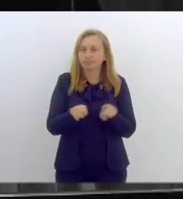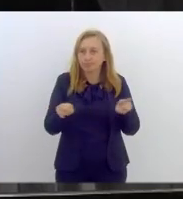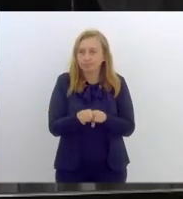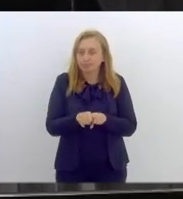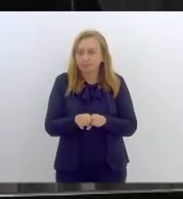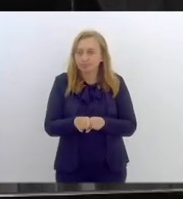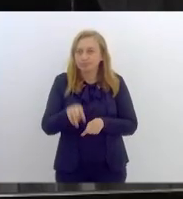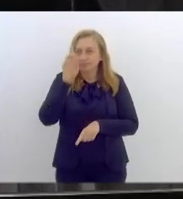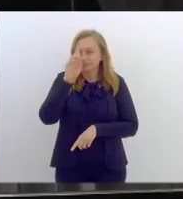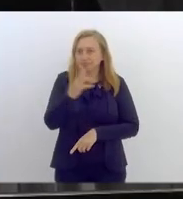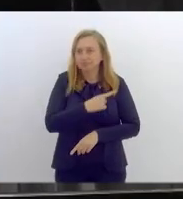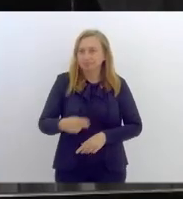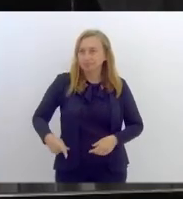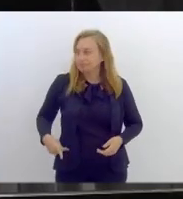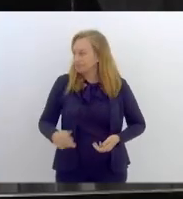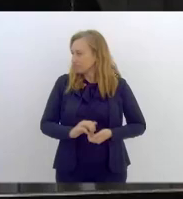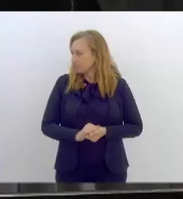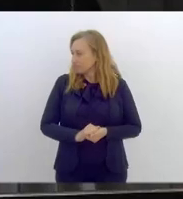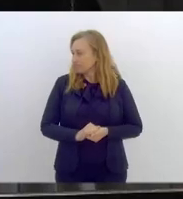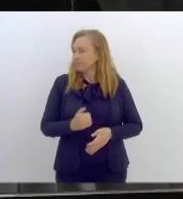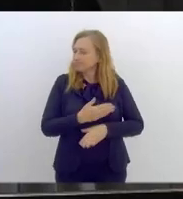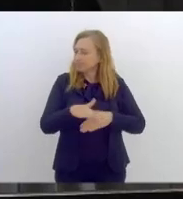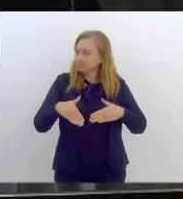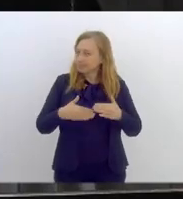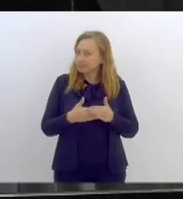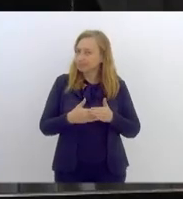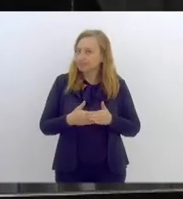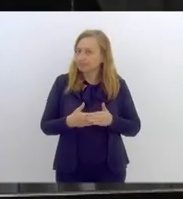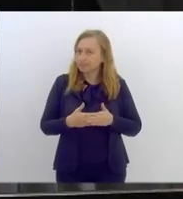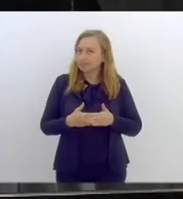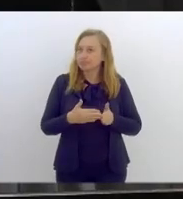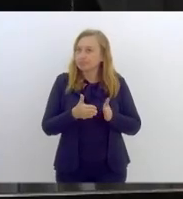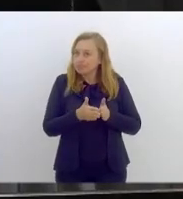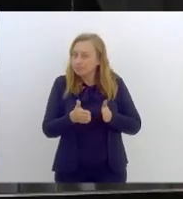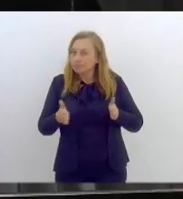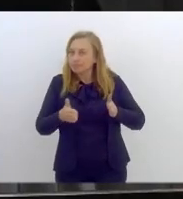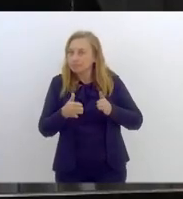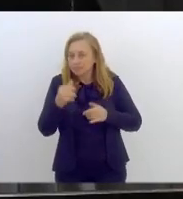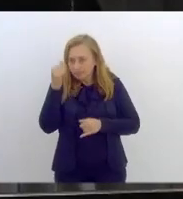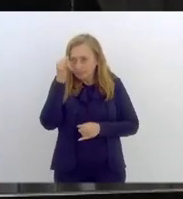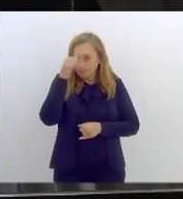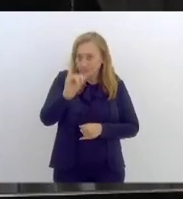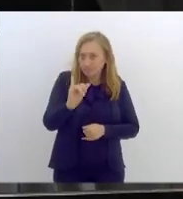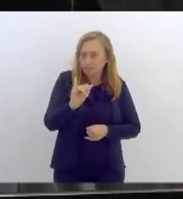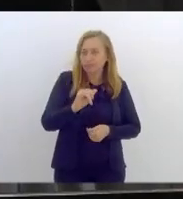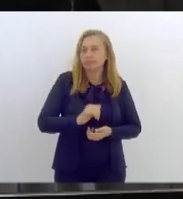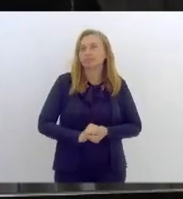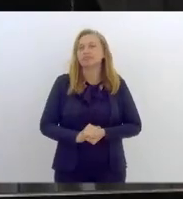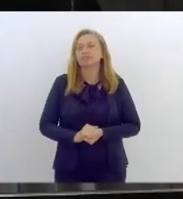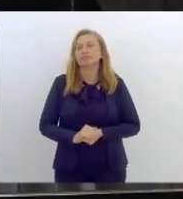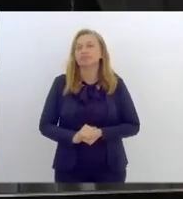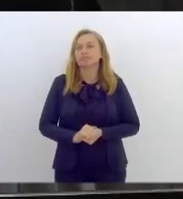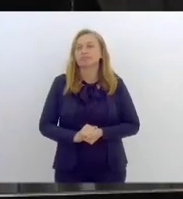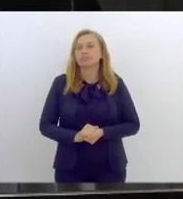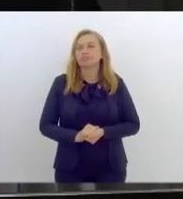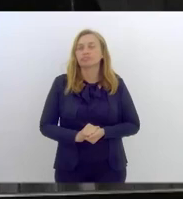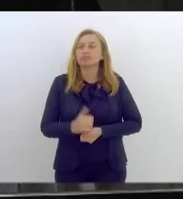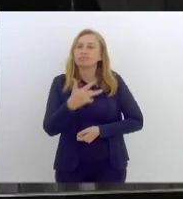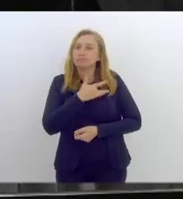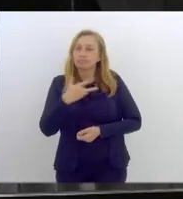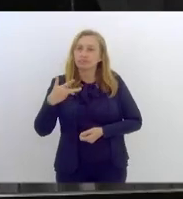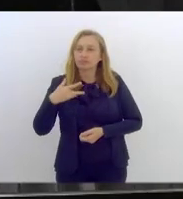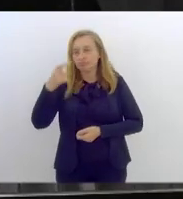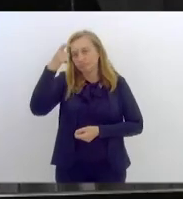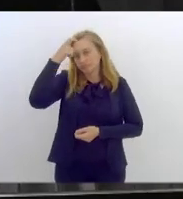consideração senhora Presidente todo o processo de prevenção em termos de Saúde